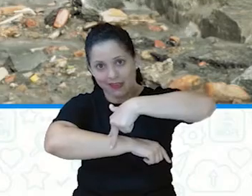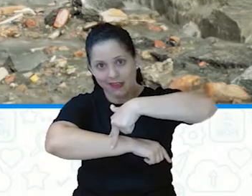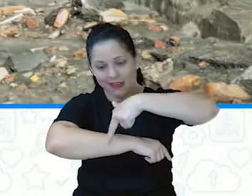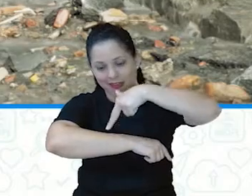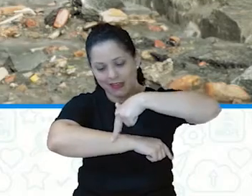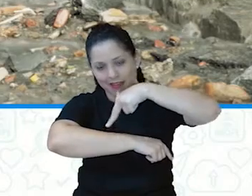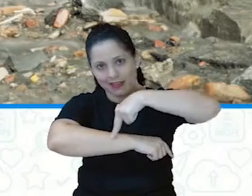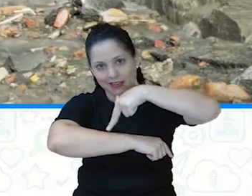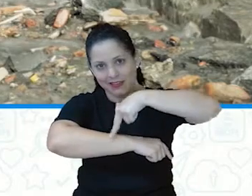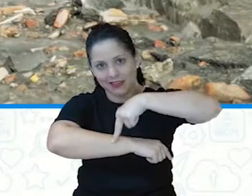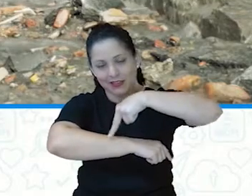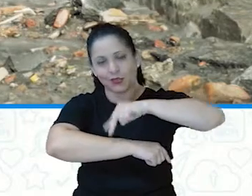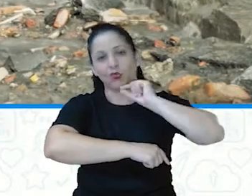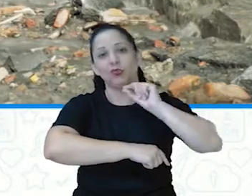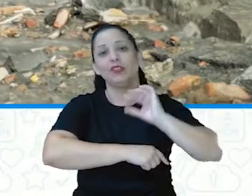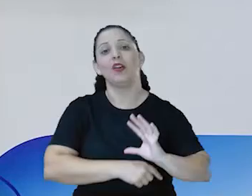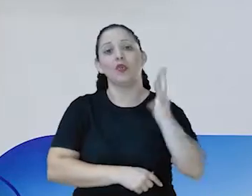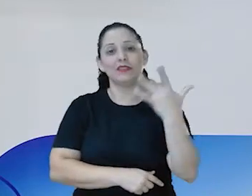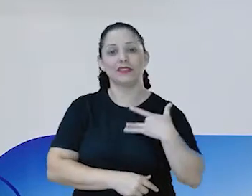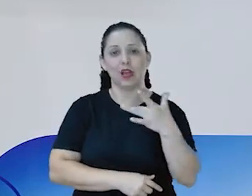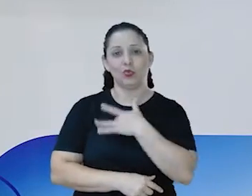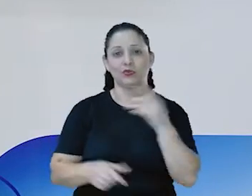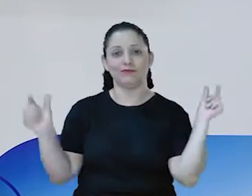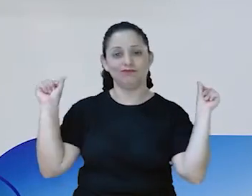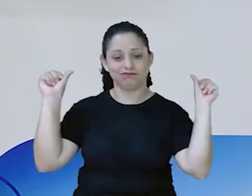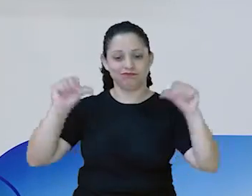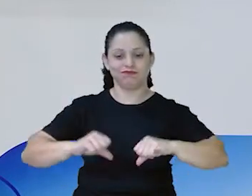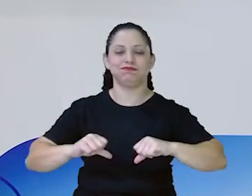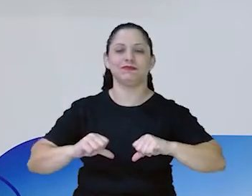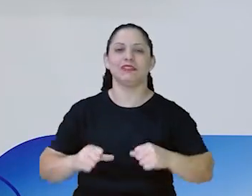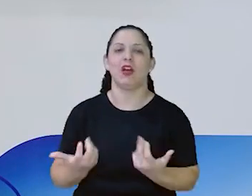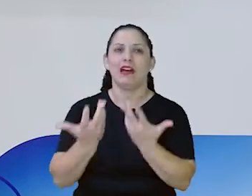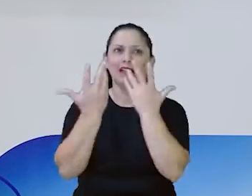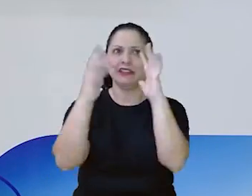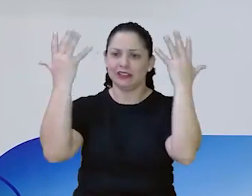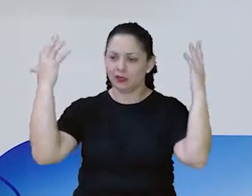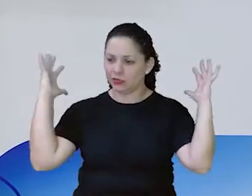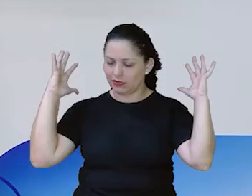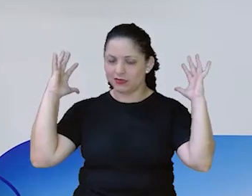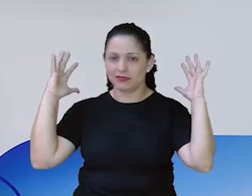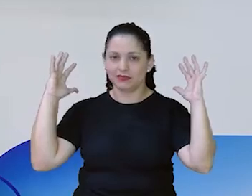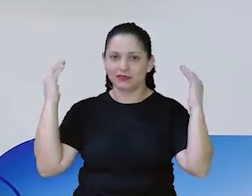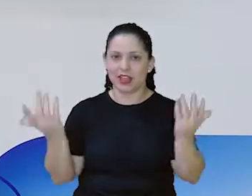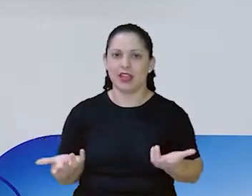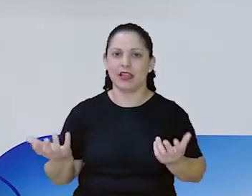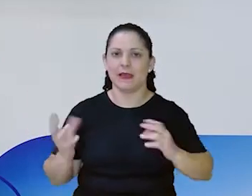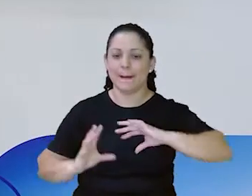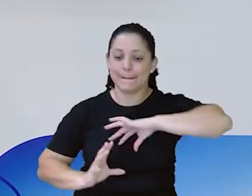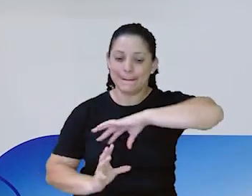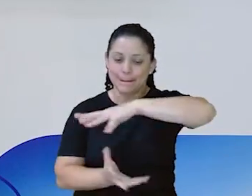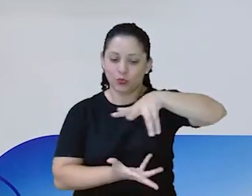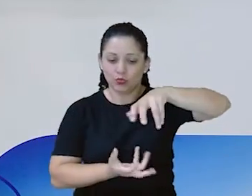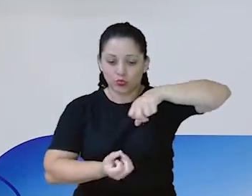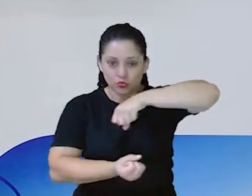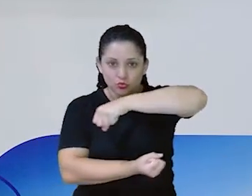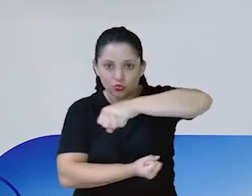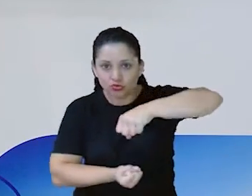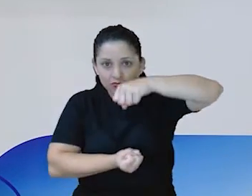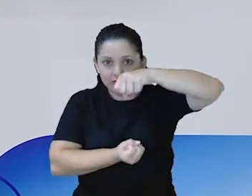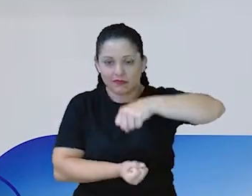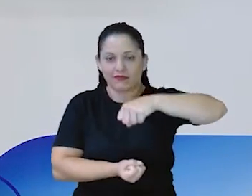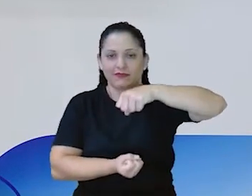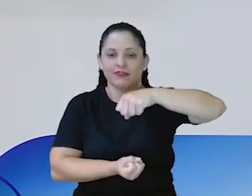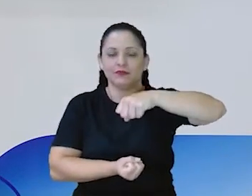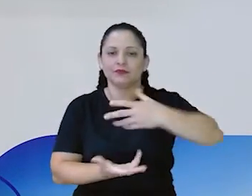que é que pode acontecer com a gente? Então, quando a gente fala do meio ambiente, quando a gente fala de atitude sustentável, é pensar em preservar o meio